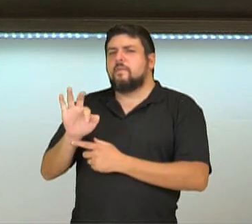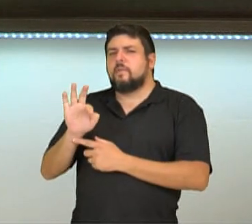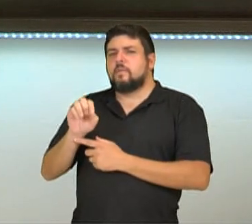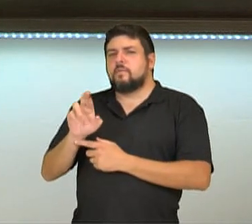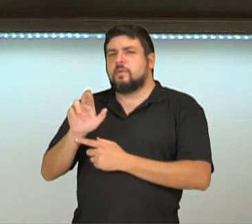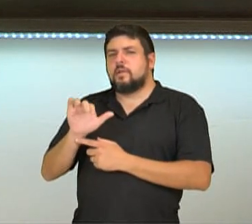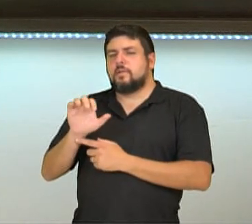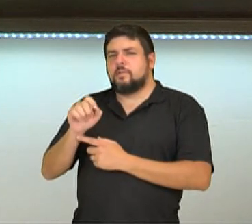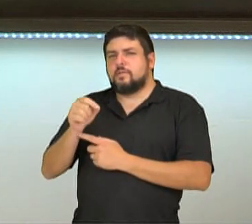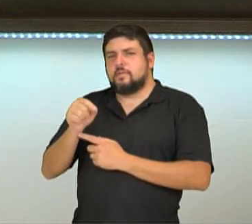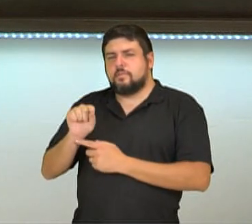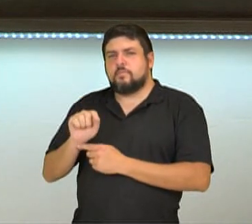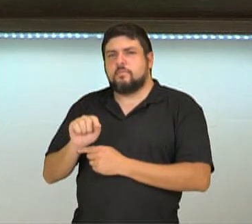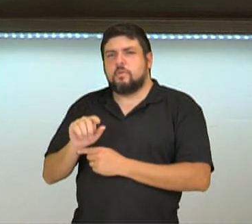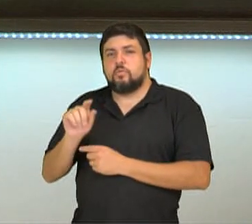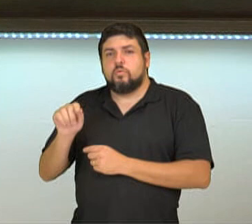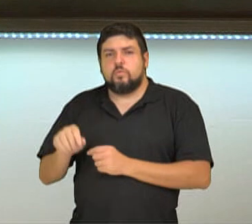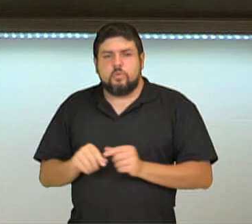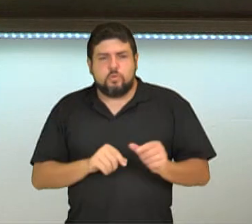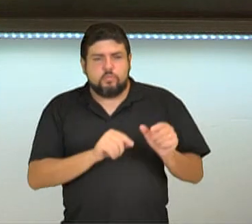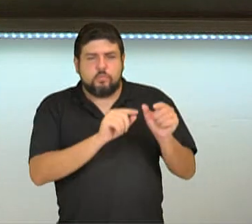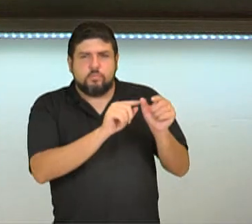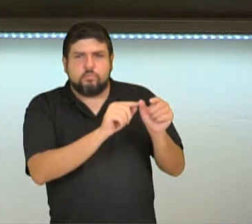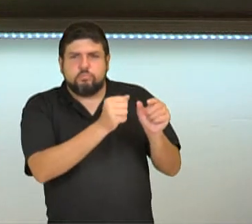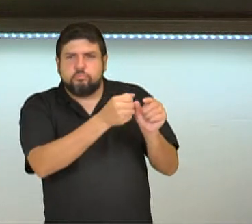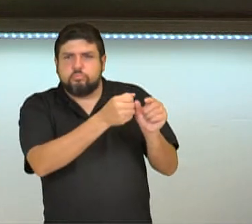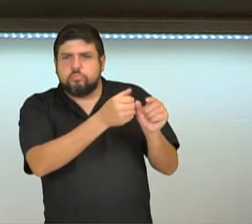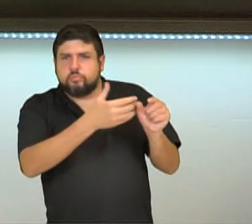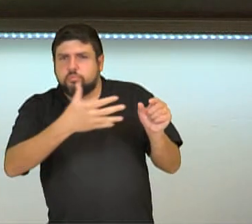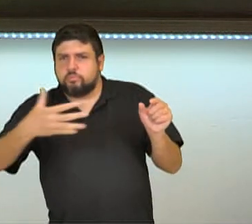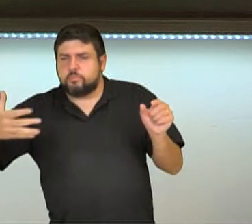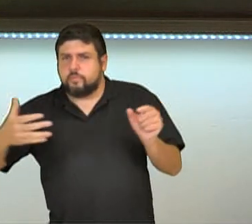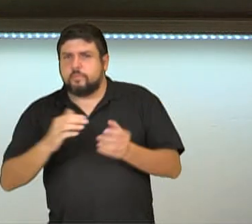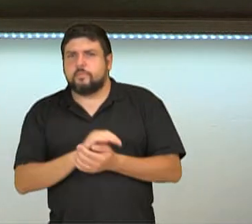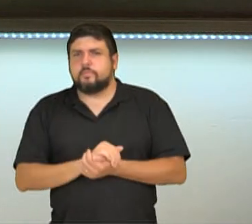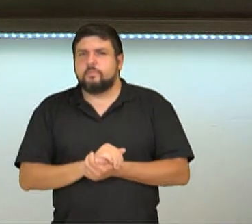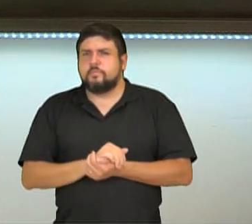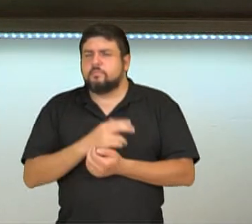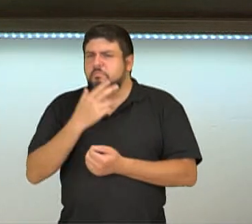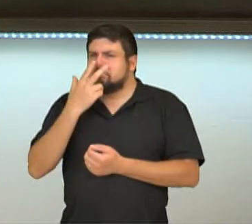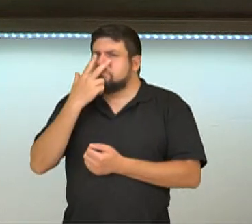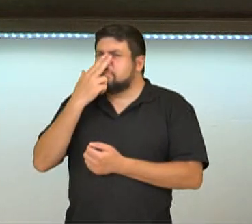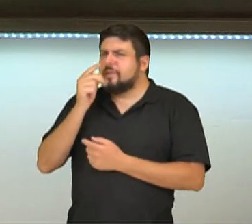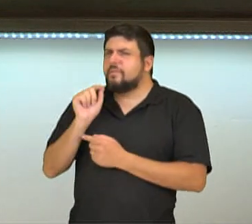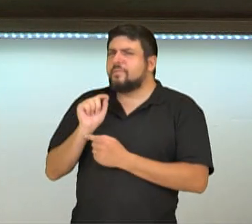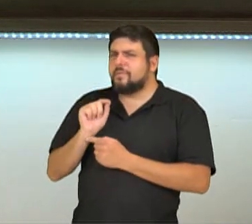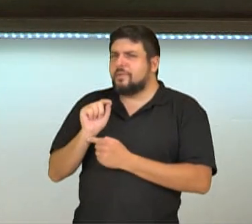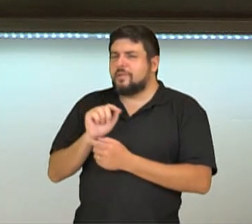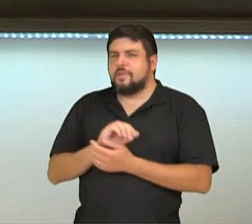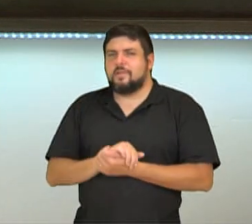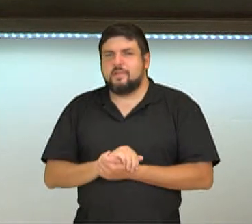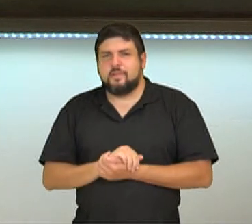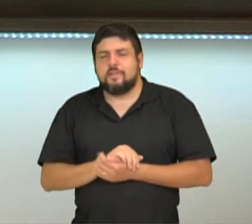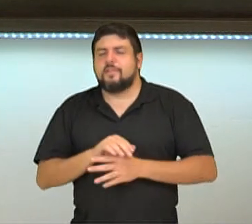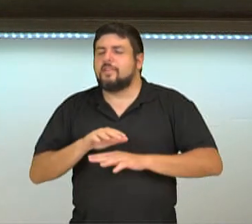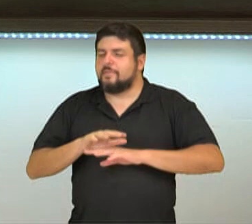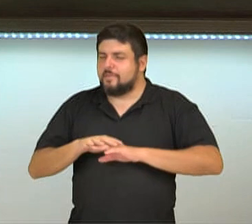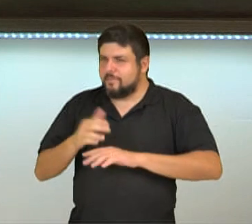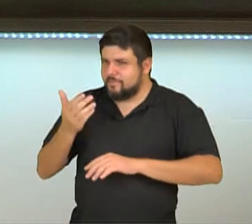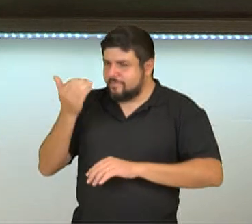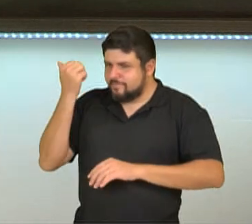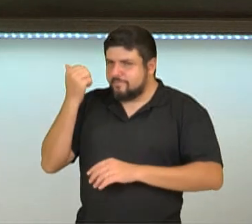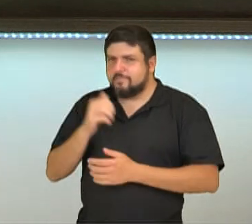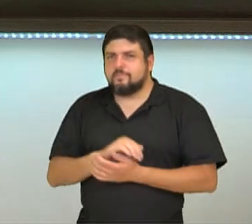um fator em evidência. O que será que é isso que eu estou falando, hein? É matemática. Vamos